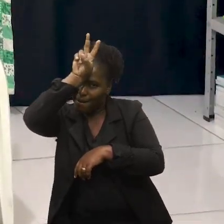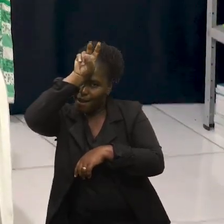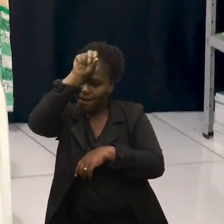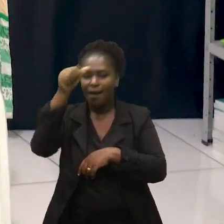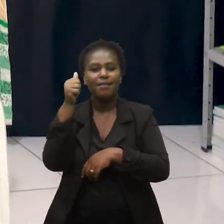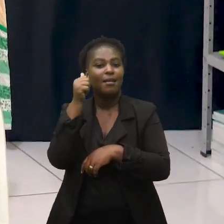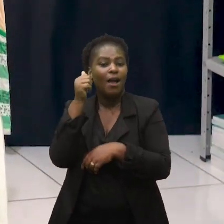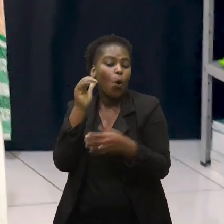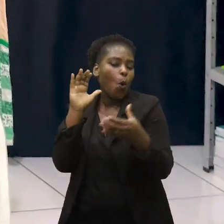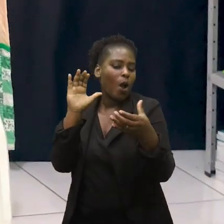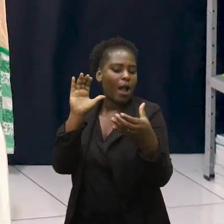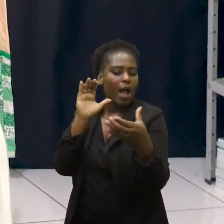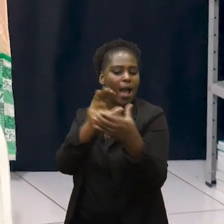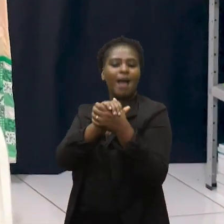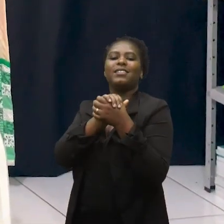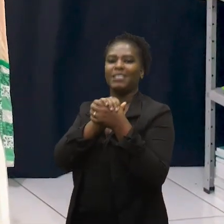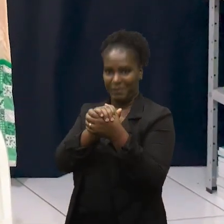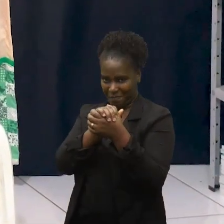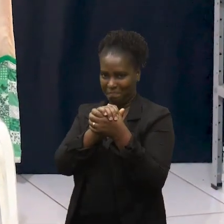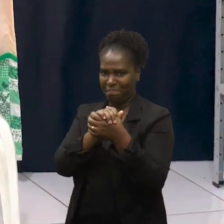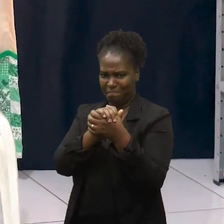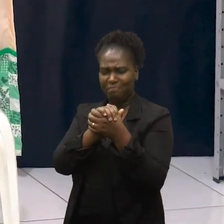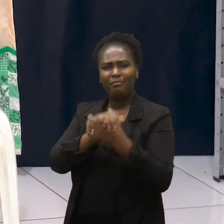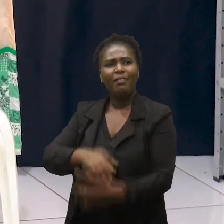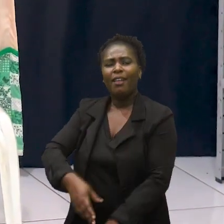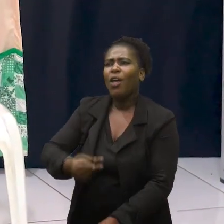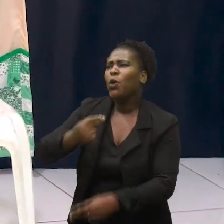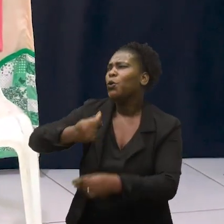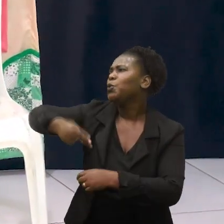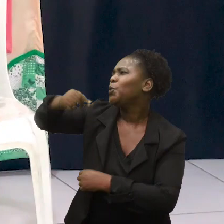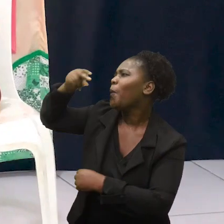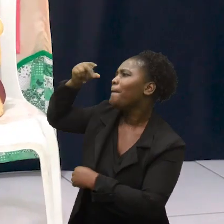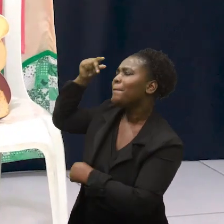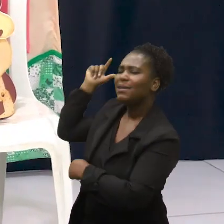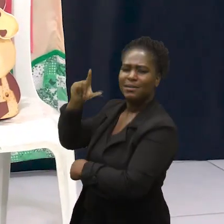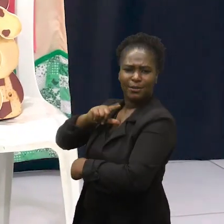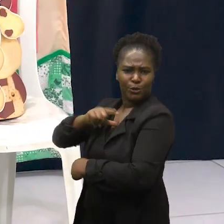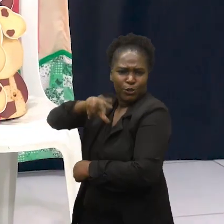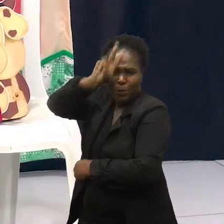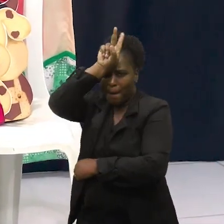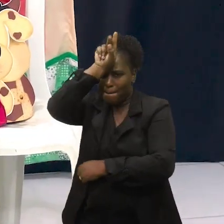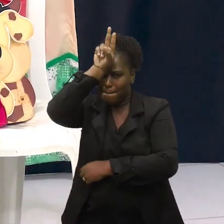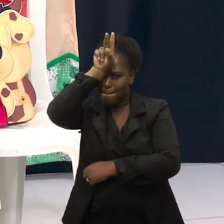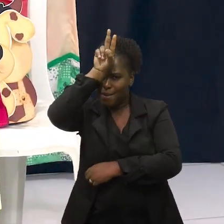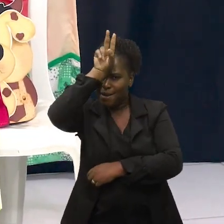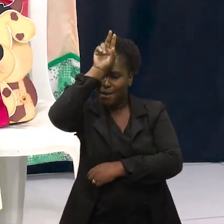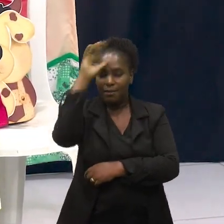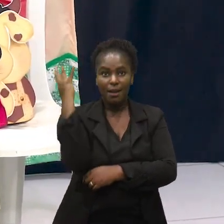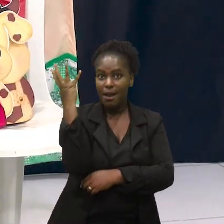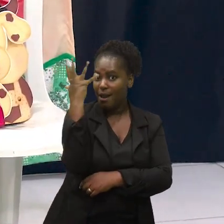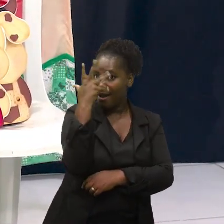vez uma barata bem bonita. Ela estava varrendo sua casa.